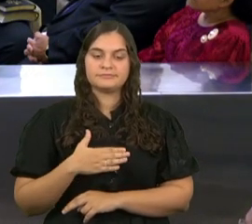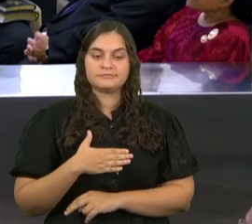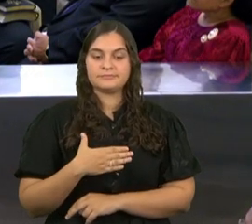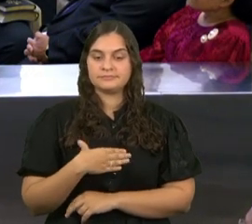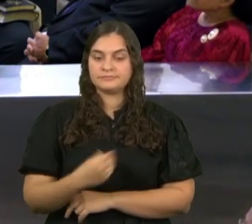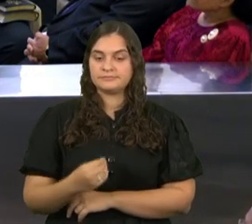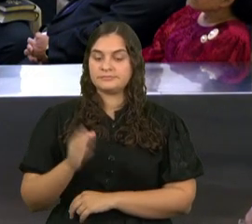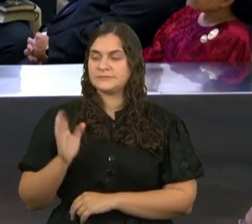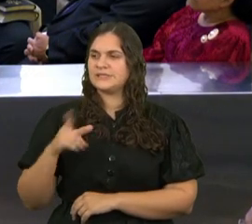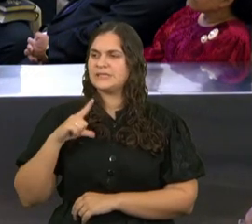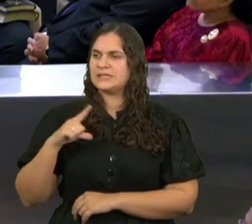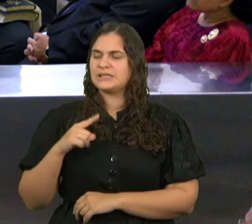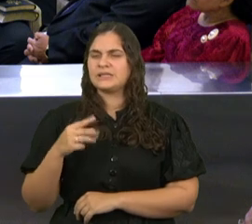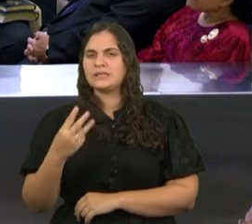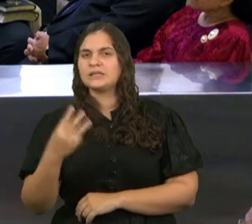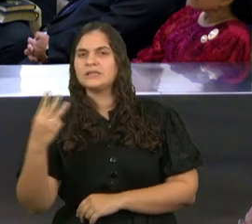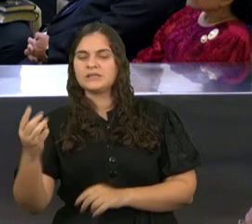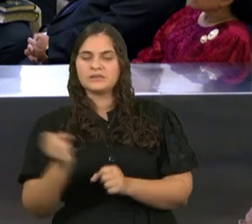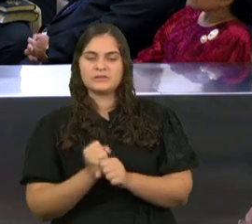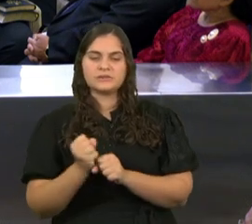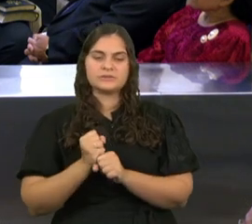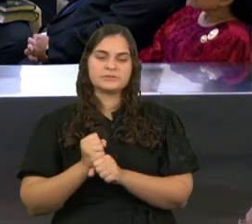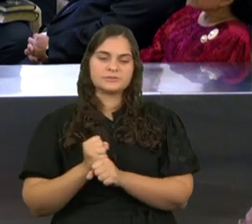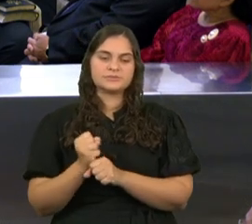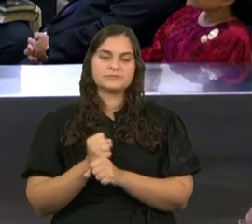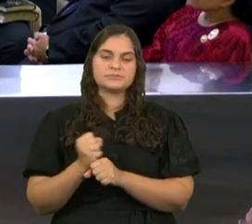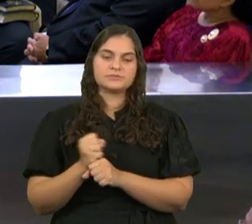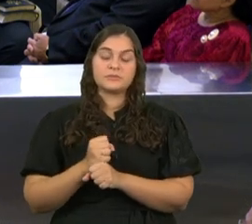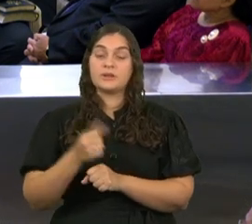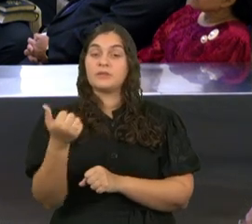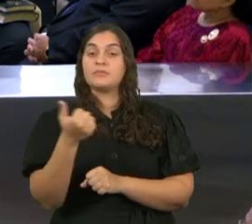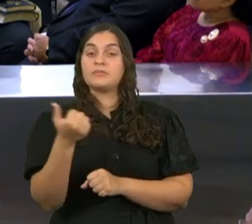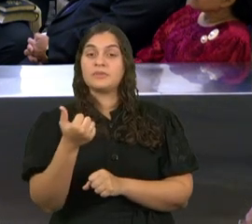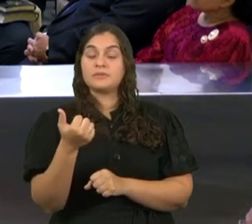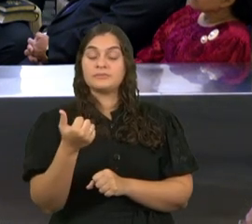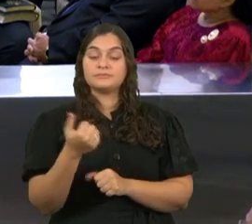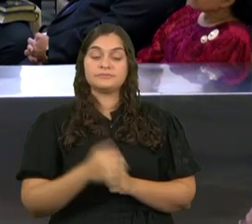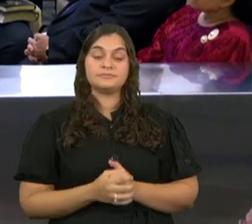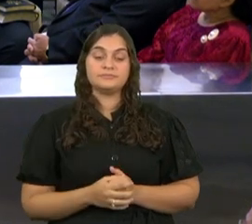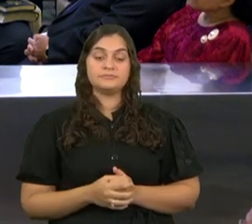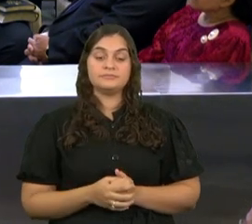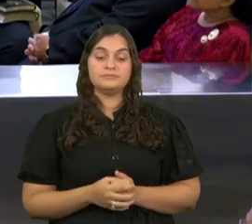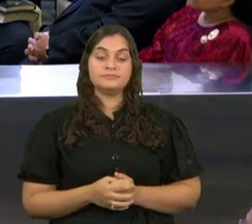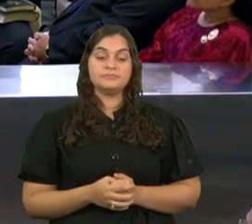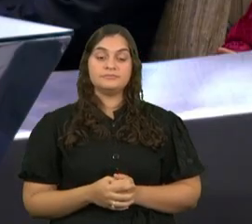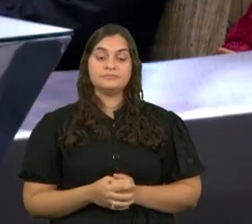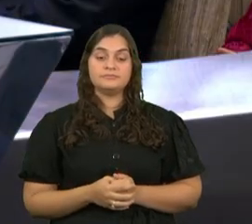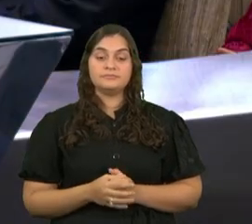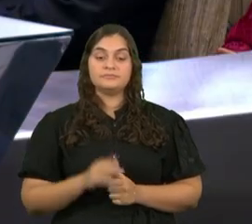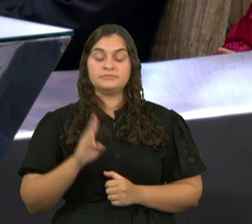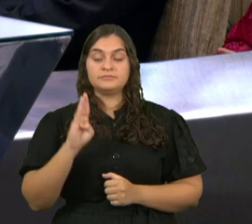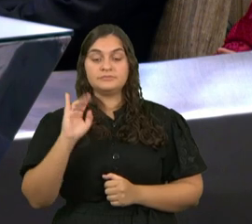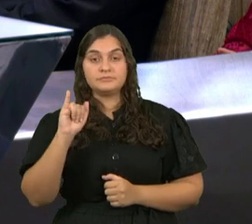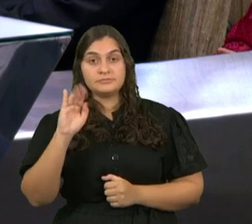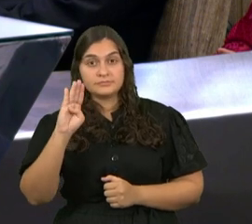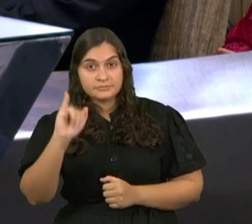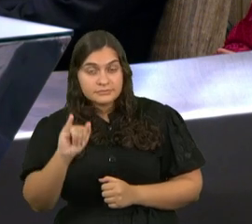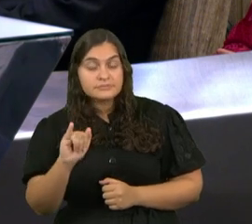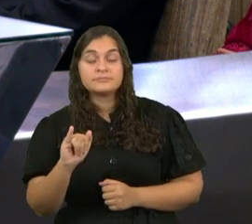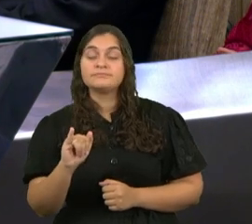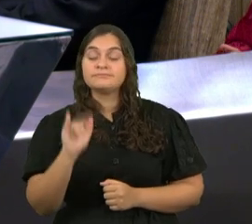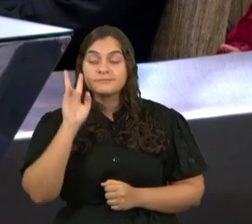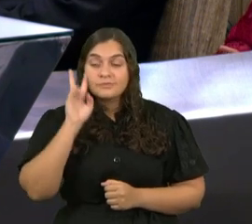tinha 33 anos. A primeira coisa que a nossa Bibi, como nós chamamos,